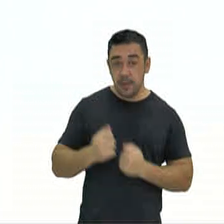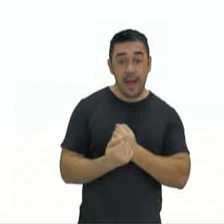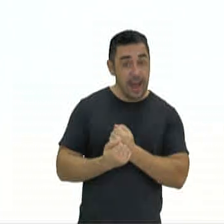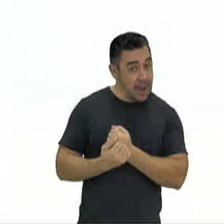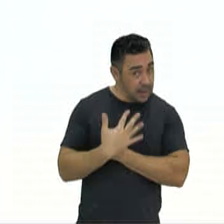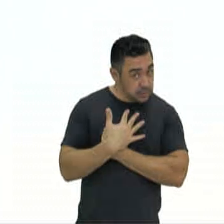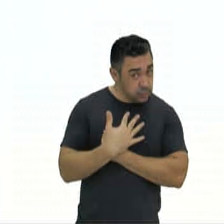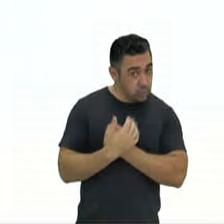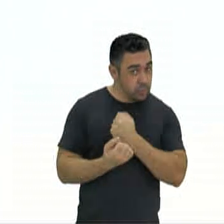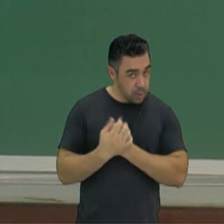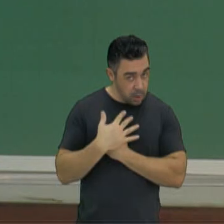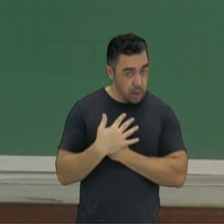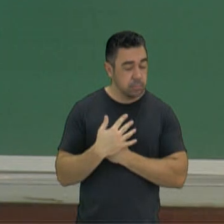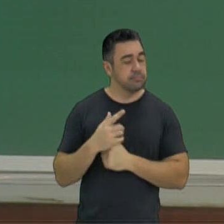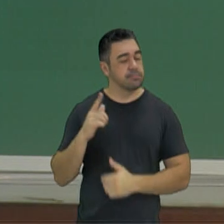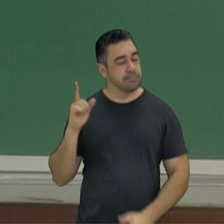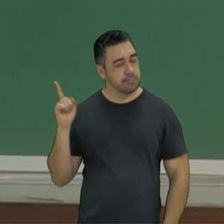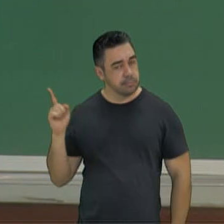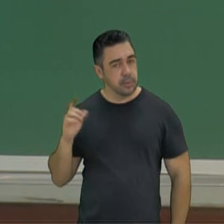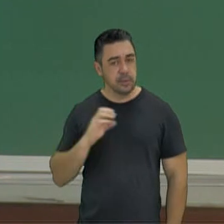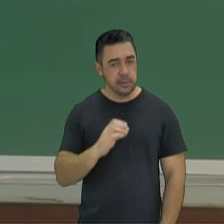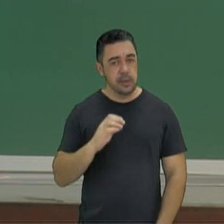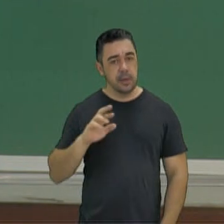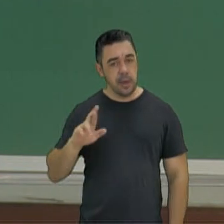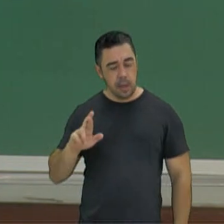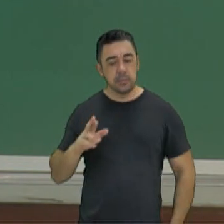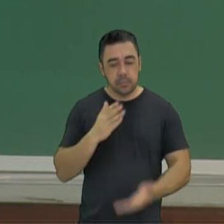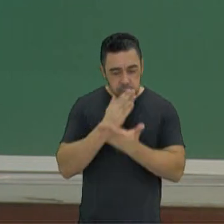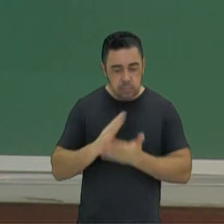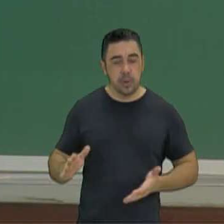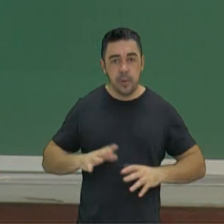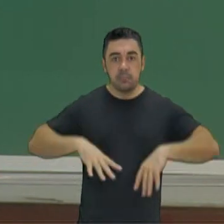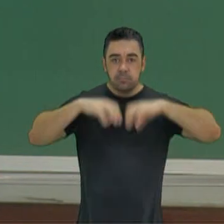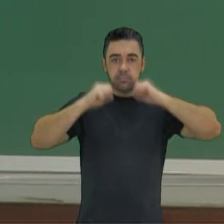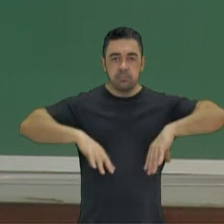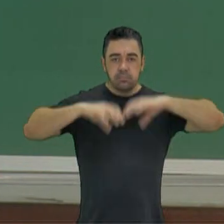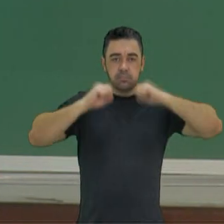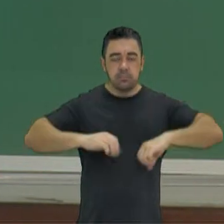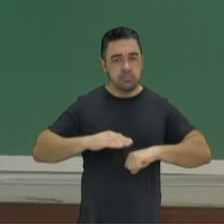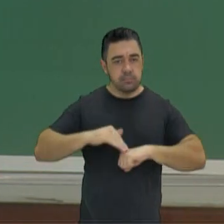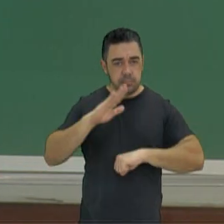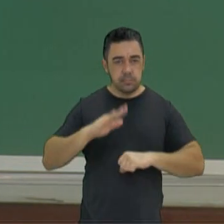ácido, excitam o CR, que é o centro respiratório.